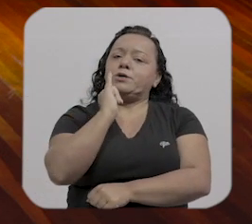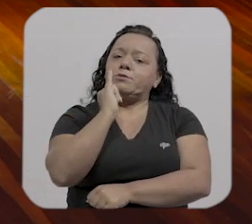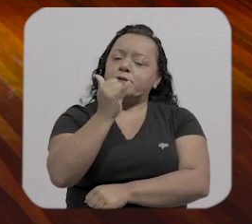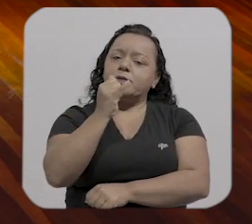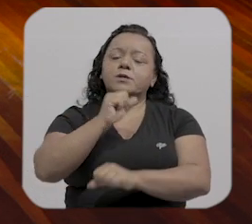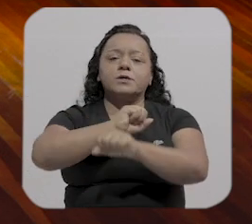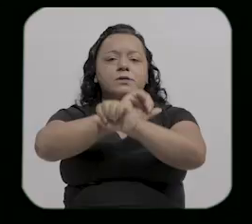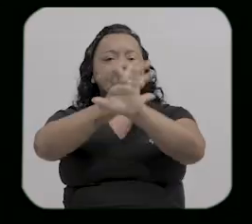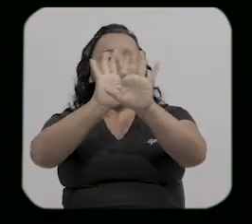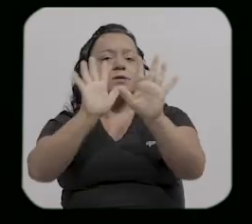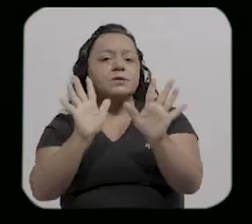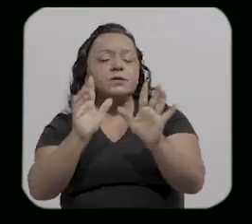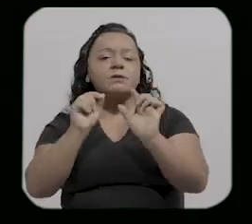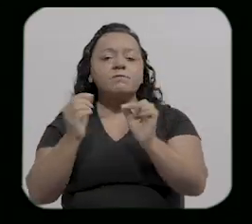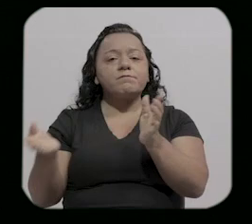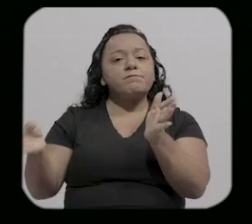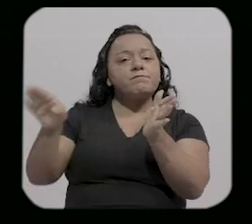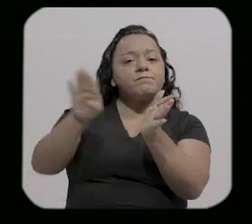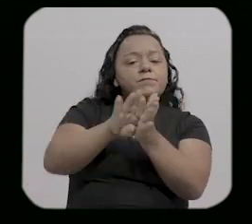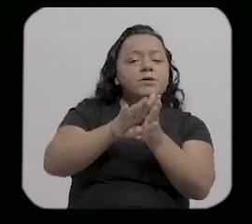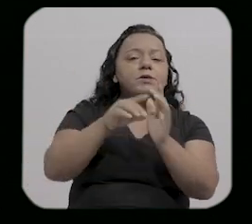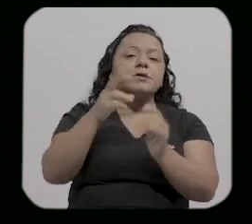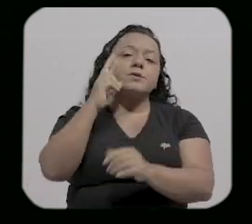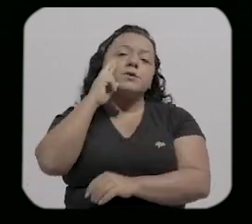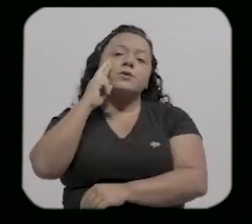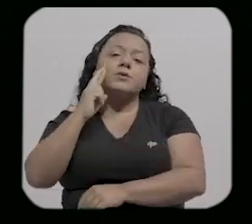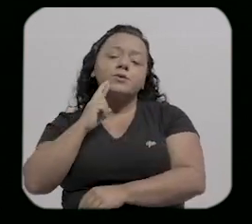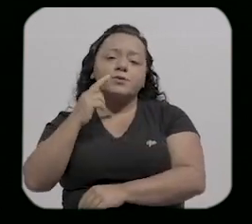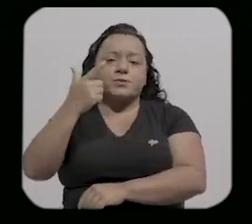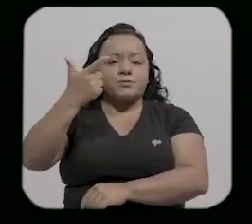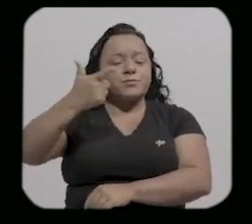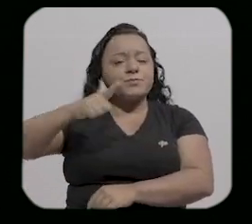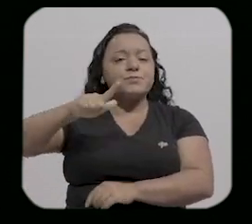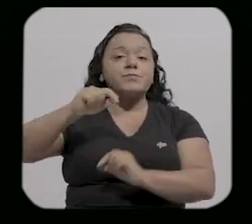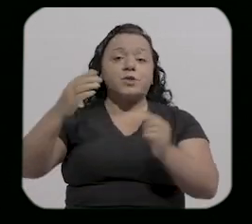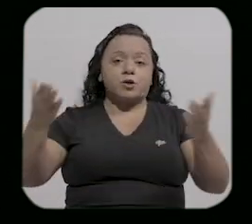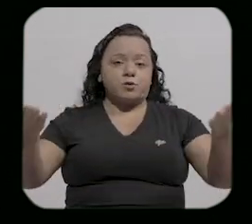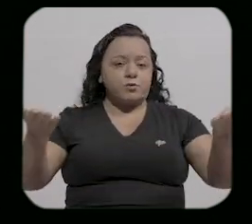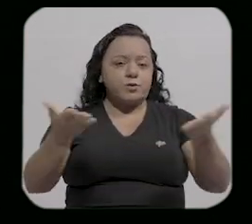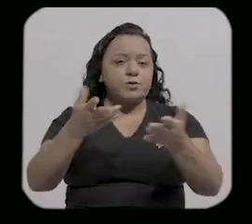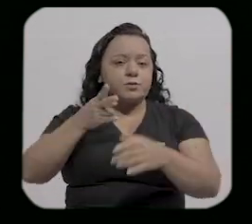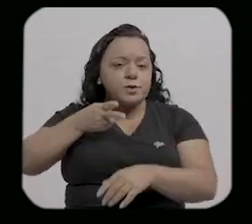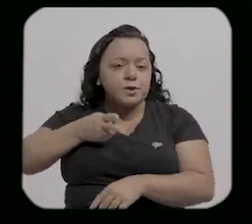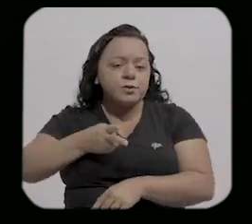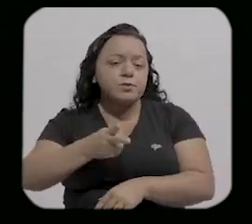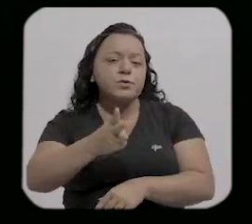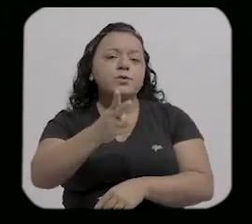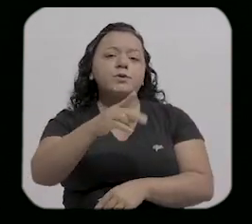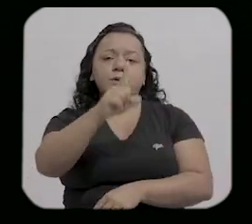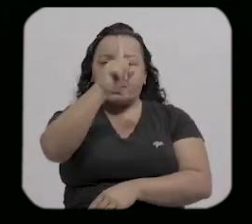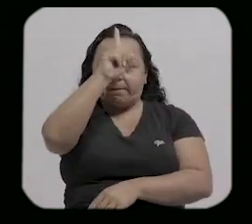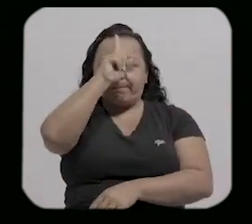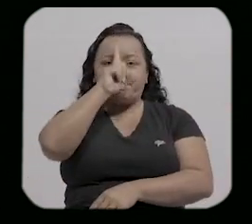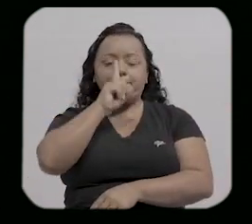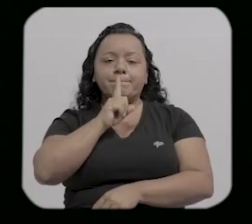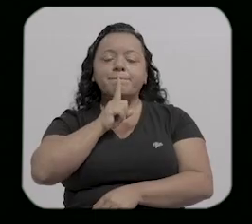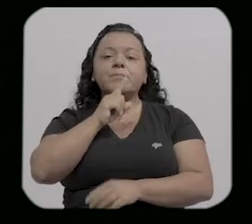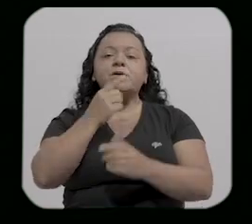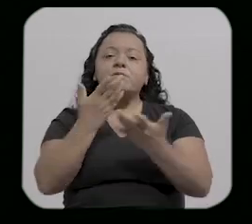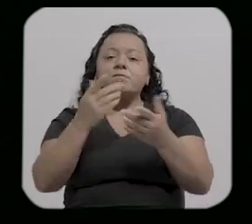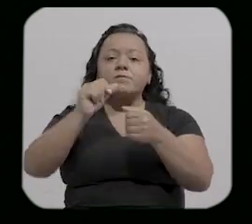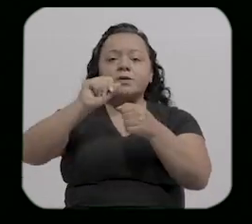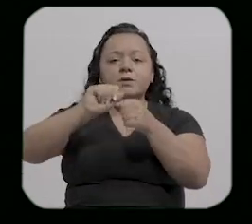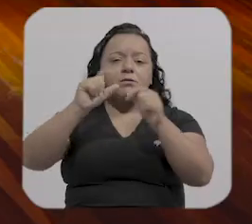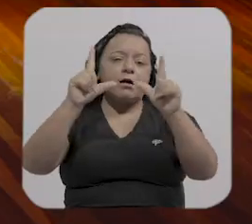você contou, você já teve essa clareza vindo para Rondônia mais uma vez. E hoje você continua com esse perfil